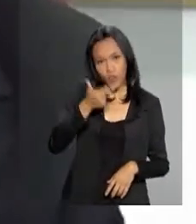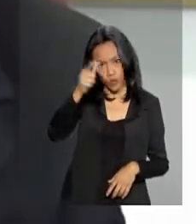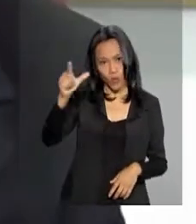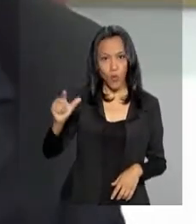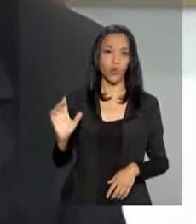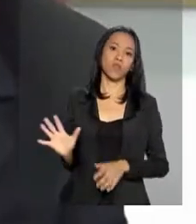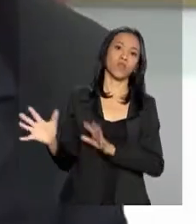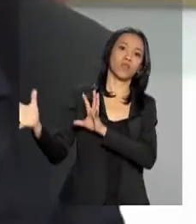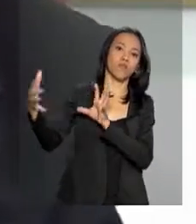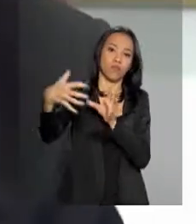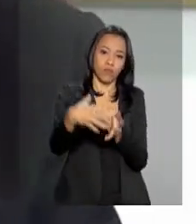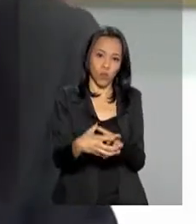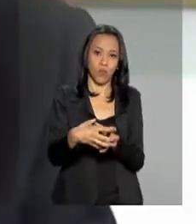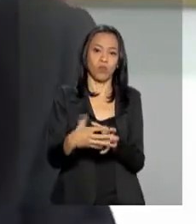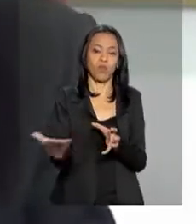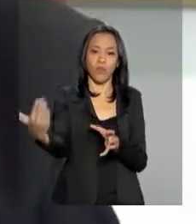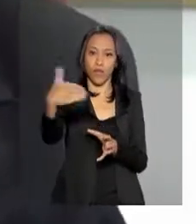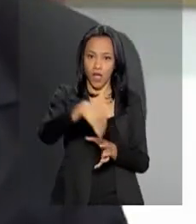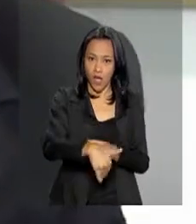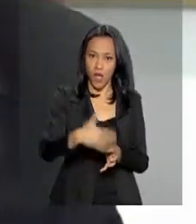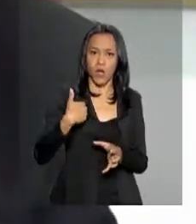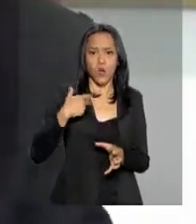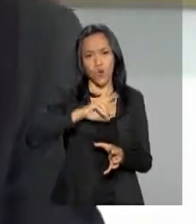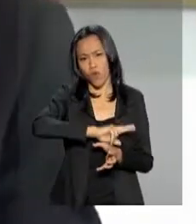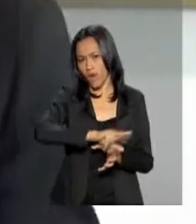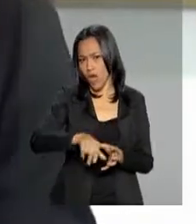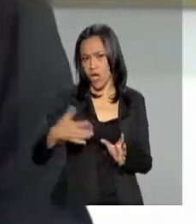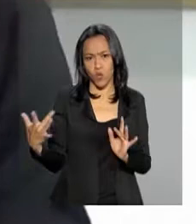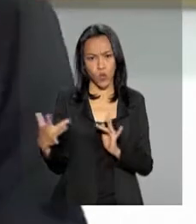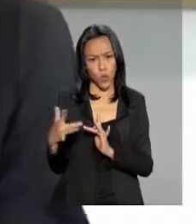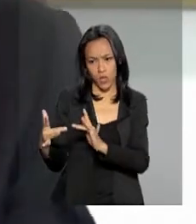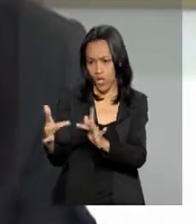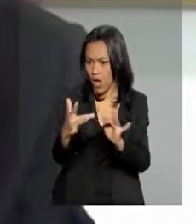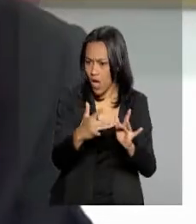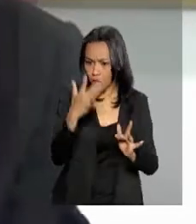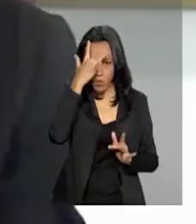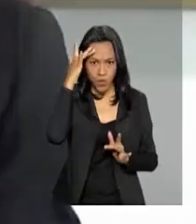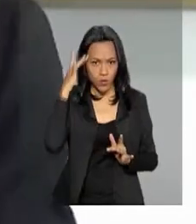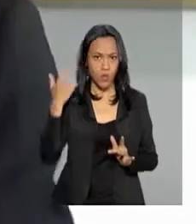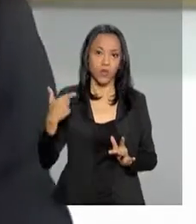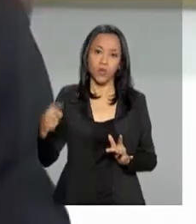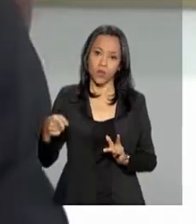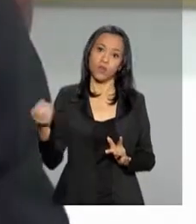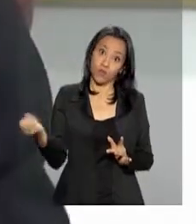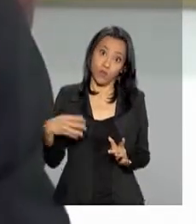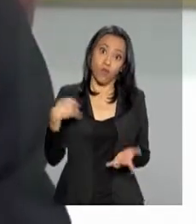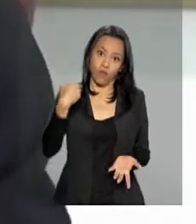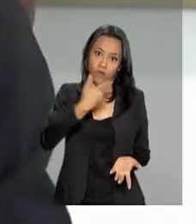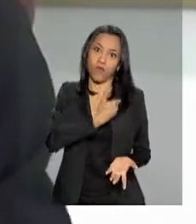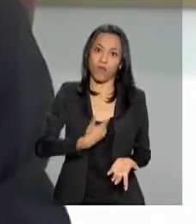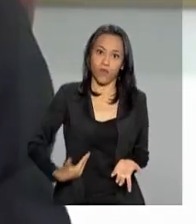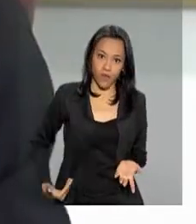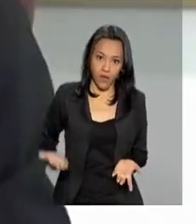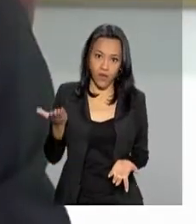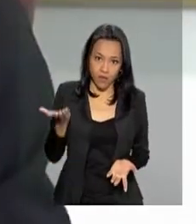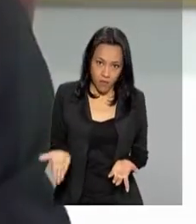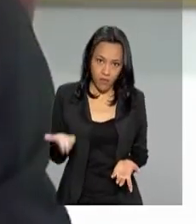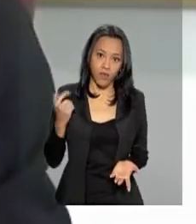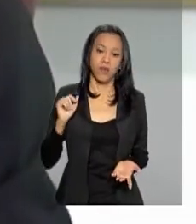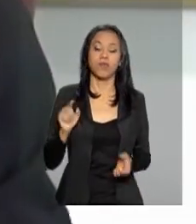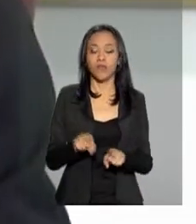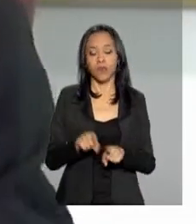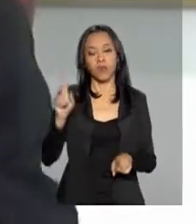receber e ter contato com vários agentes do novo governo, a partir, naturalmente, do presidente da